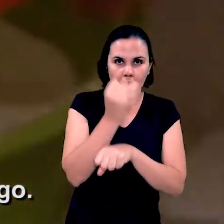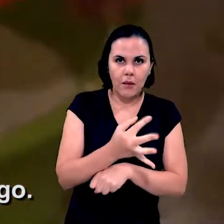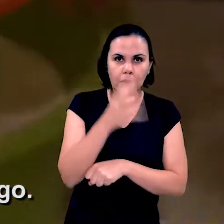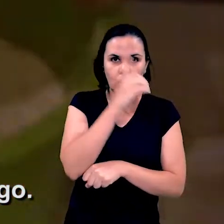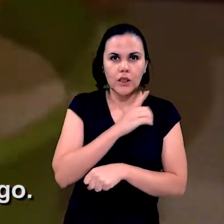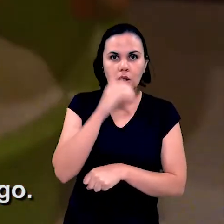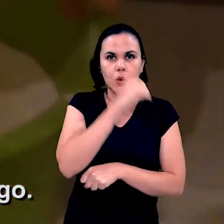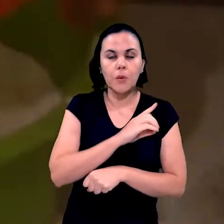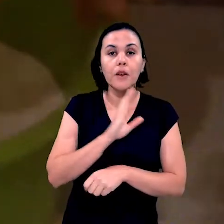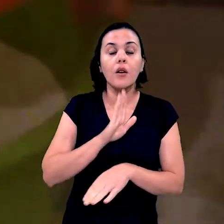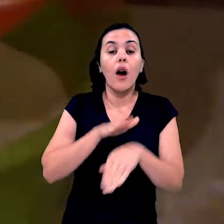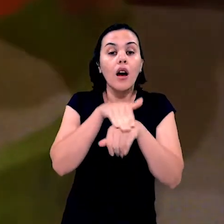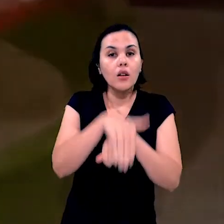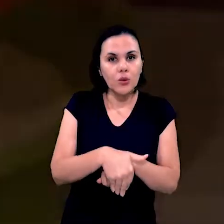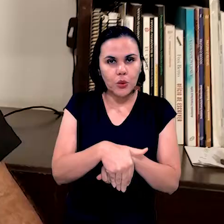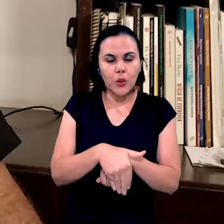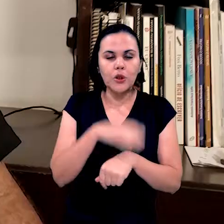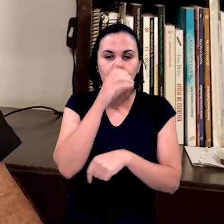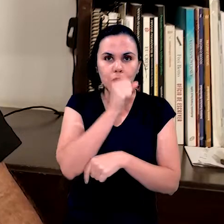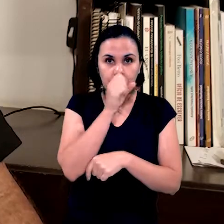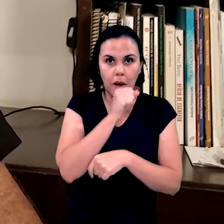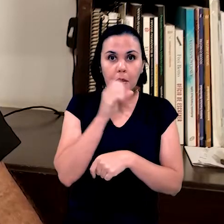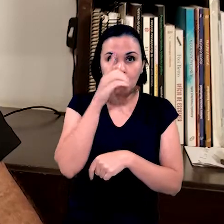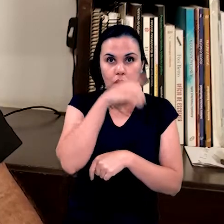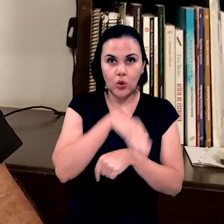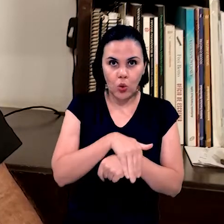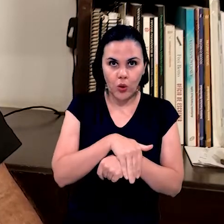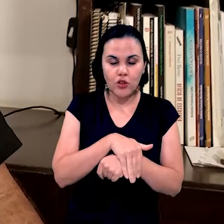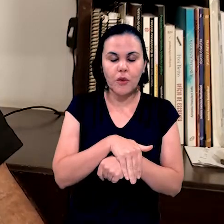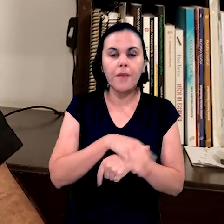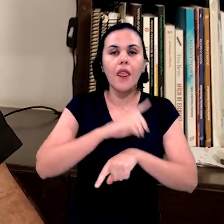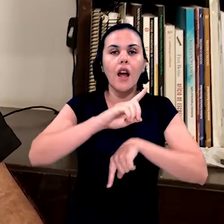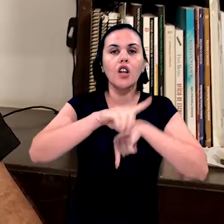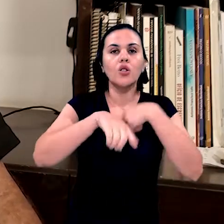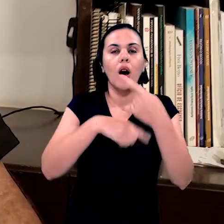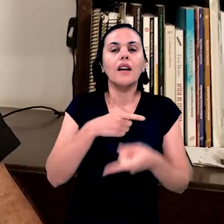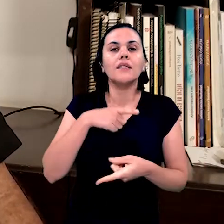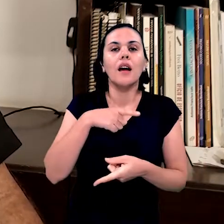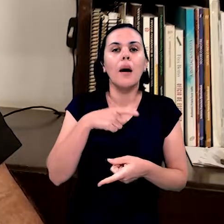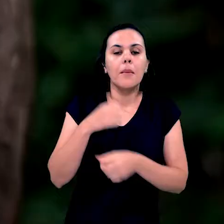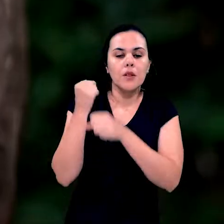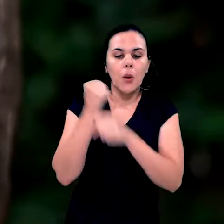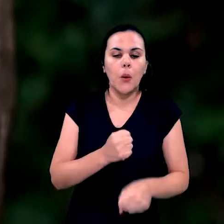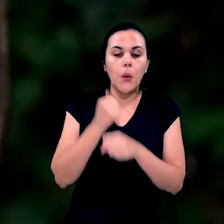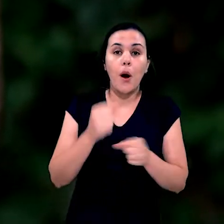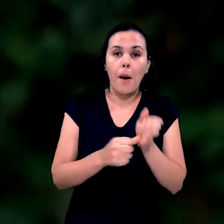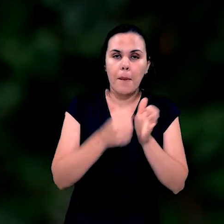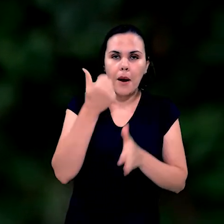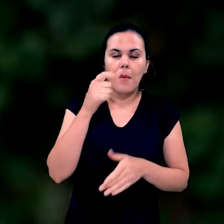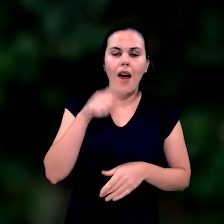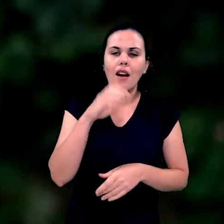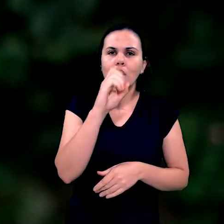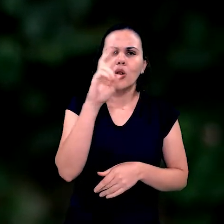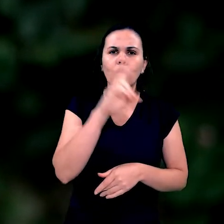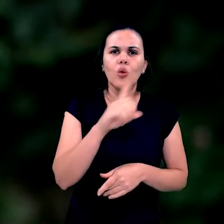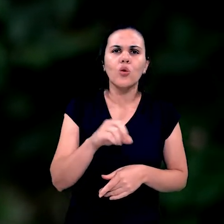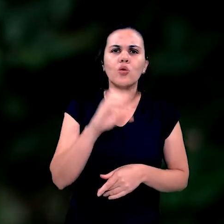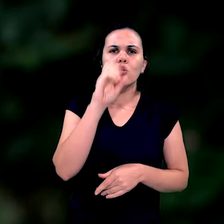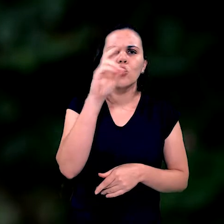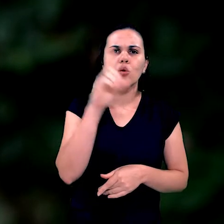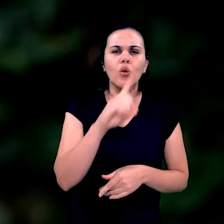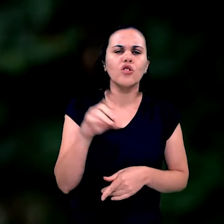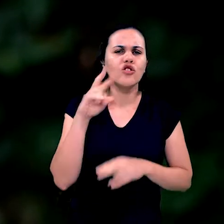na madrugada do domingo. Então, à noite do sábado, nós temos a primeira noite da soca. E o que que é? Esse cuscuz é um